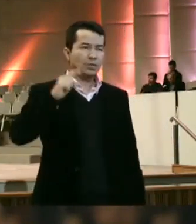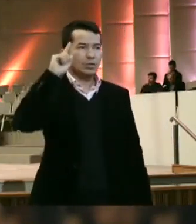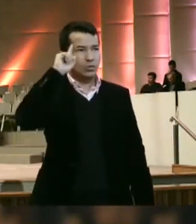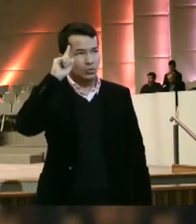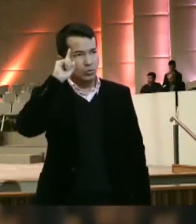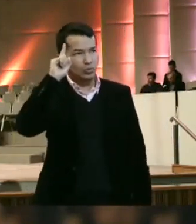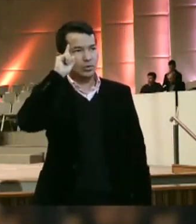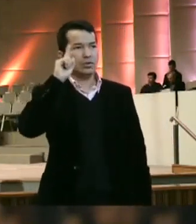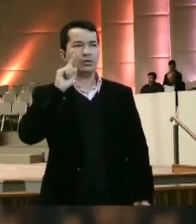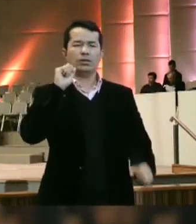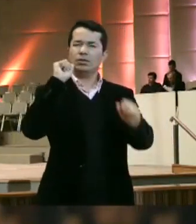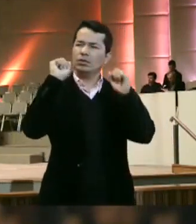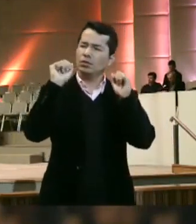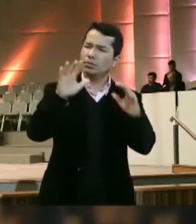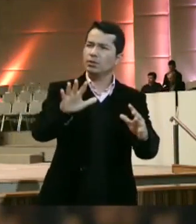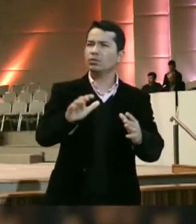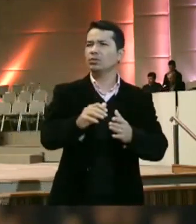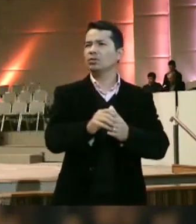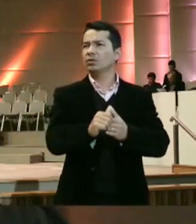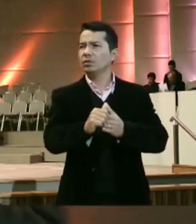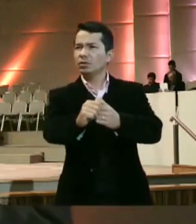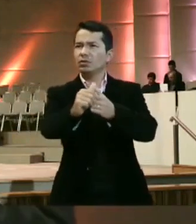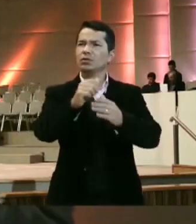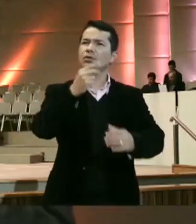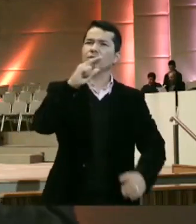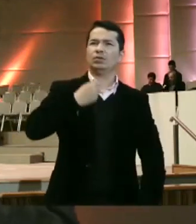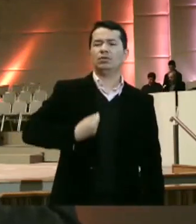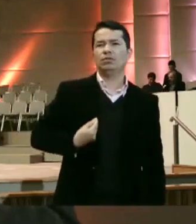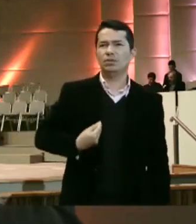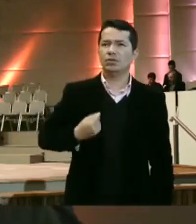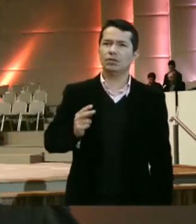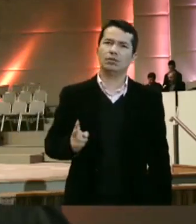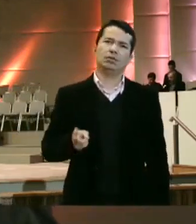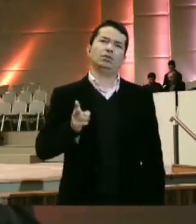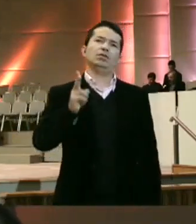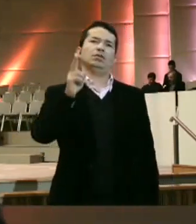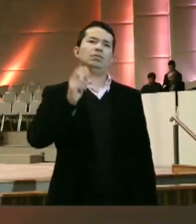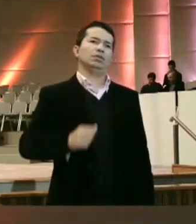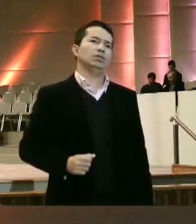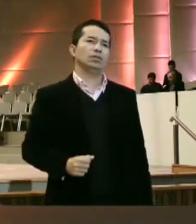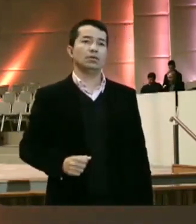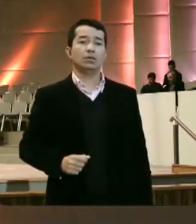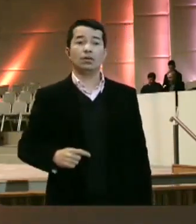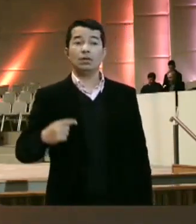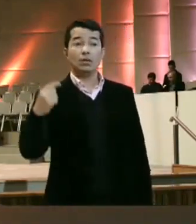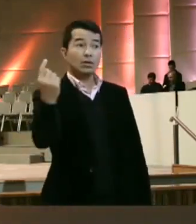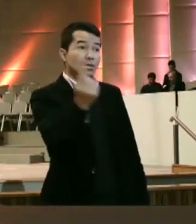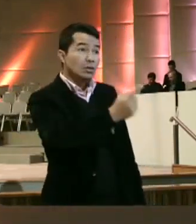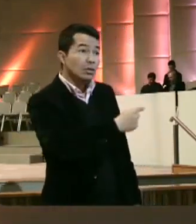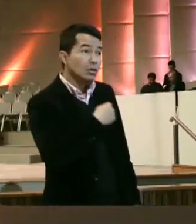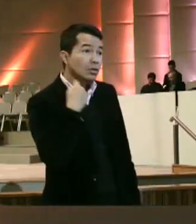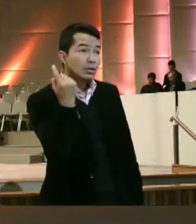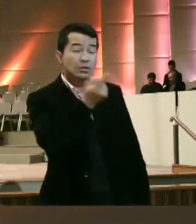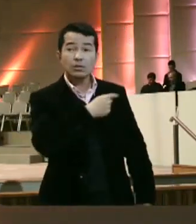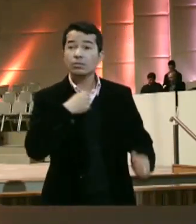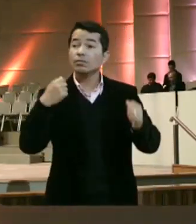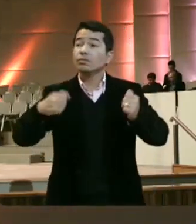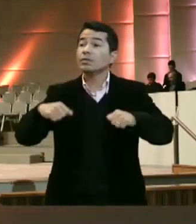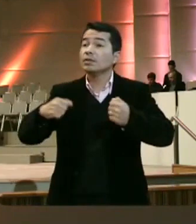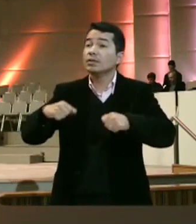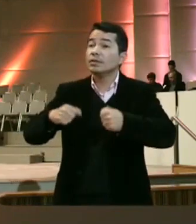está gerindo a nossa nova maneira de viver. Quem precisa de médico?